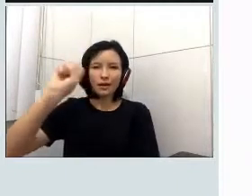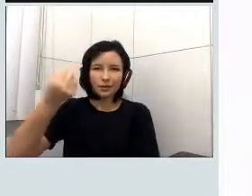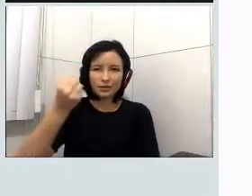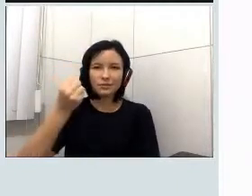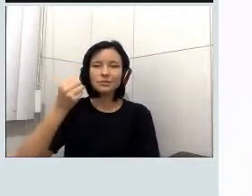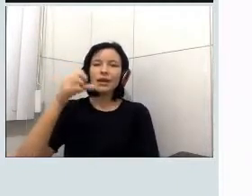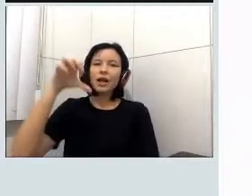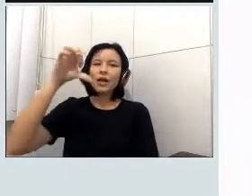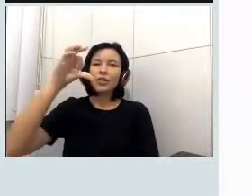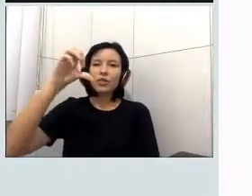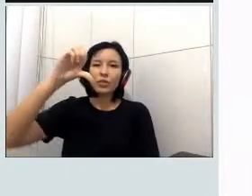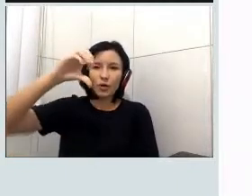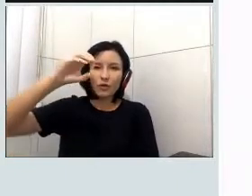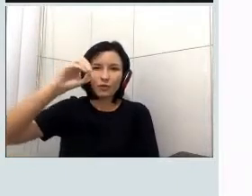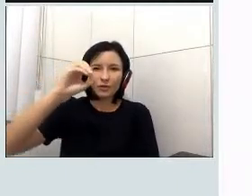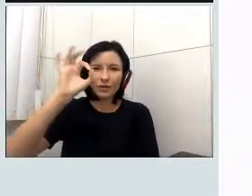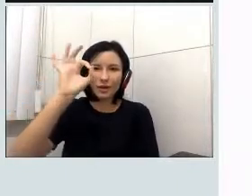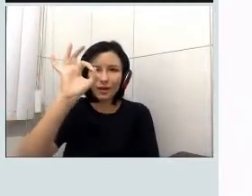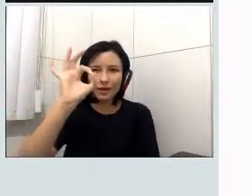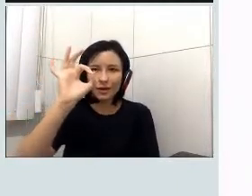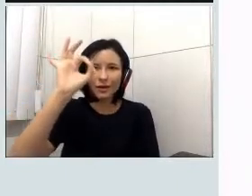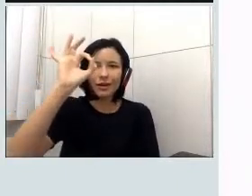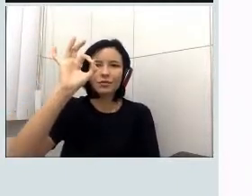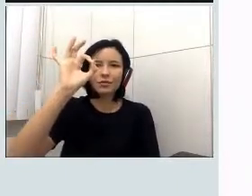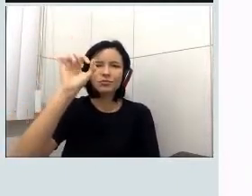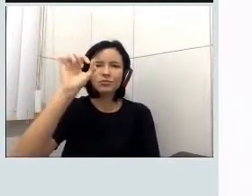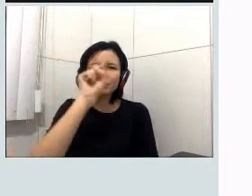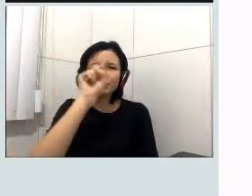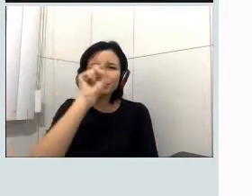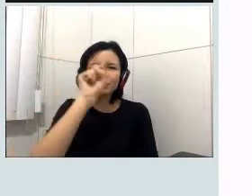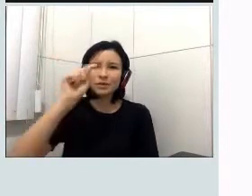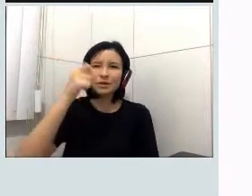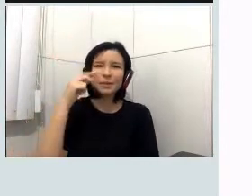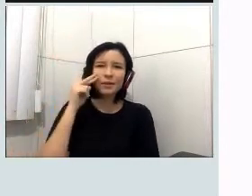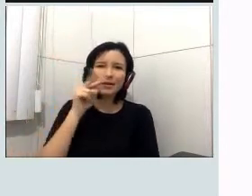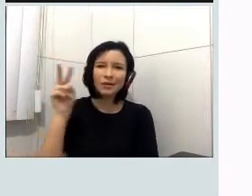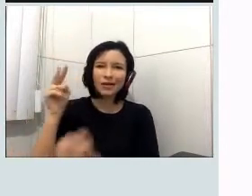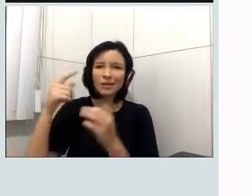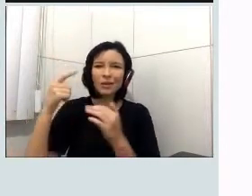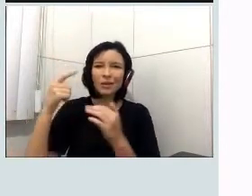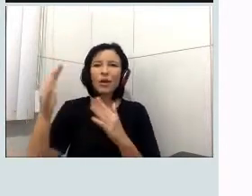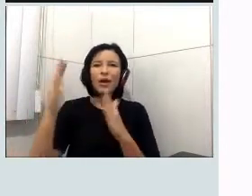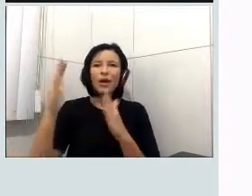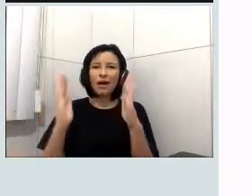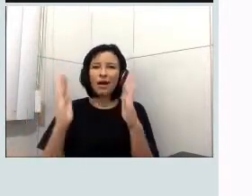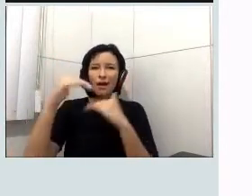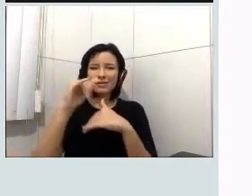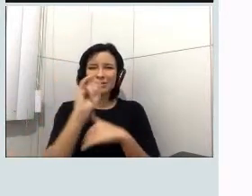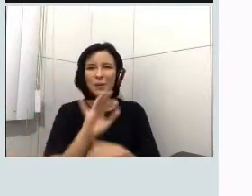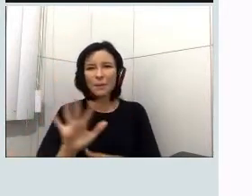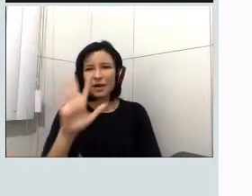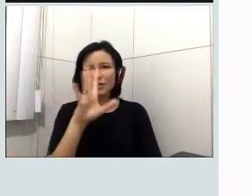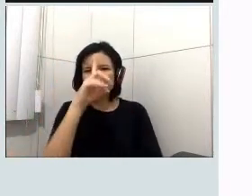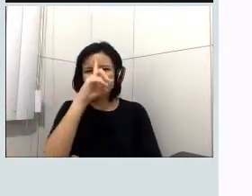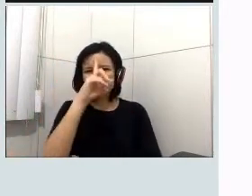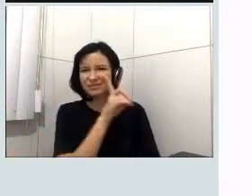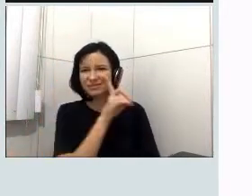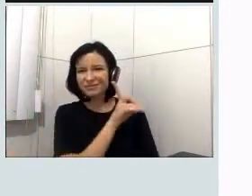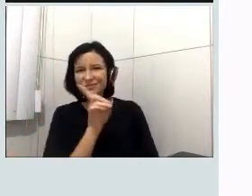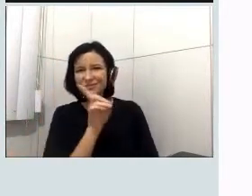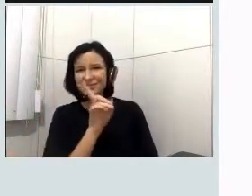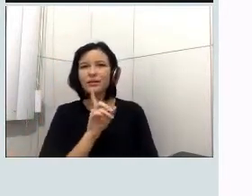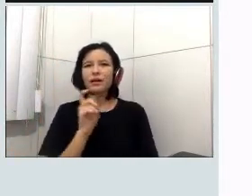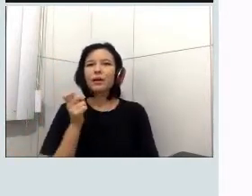graus. Como vocês estão vendo, essa caixinha, digamos, vamos chamar de caixinha, onde ela tem um